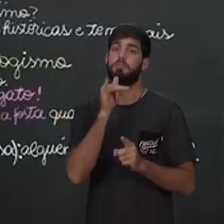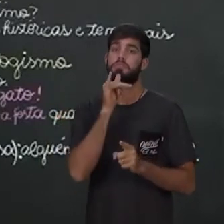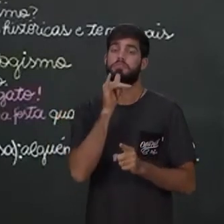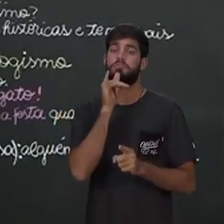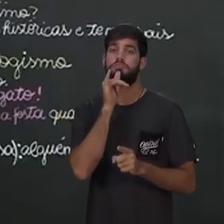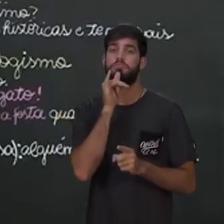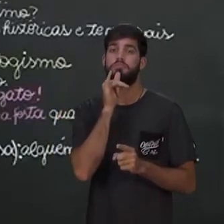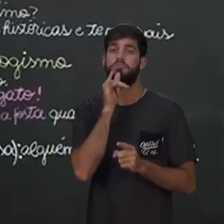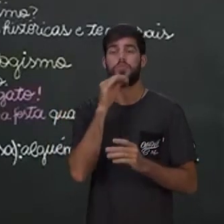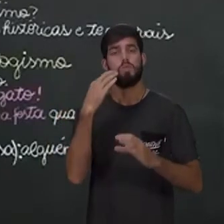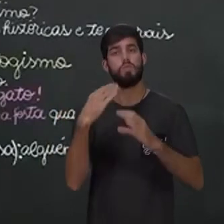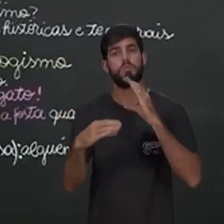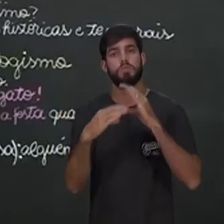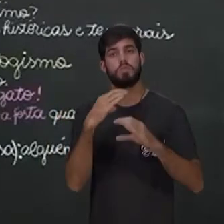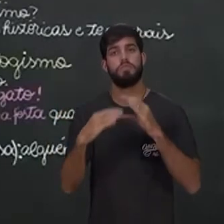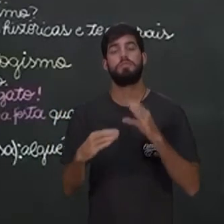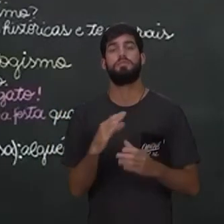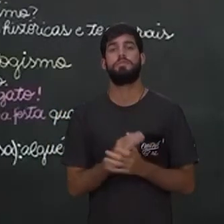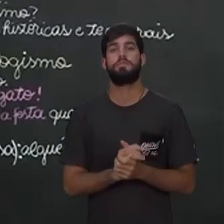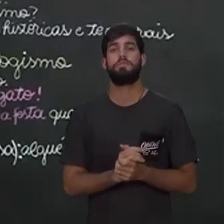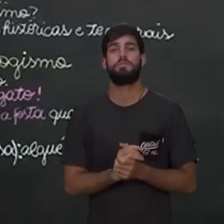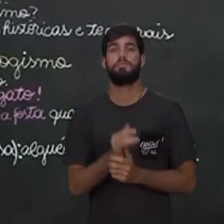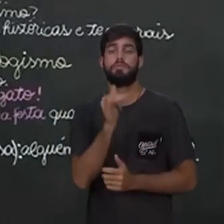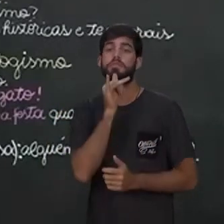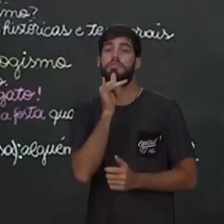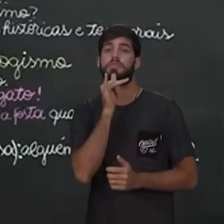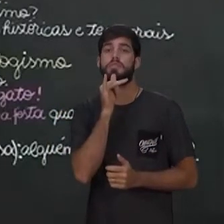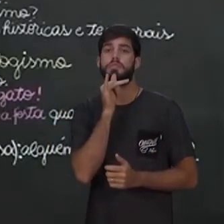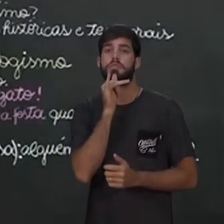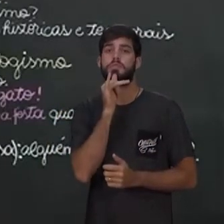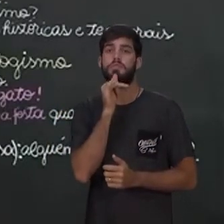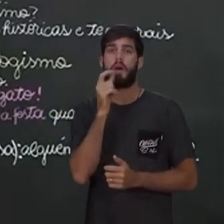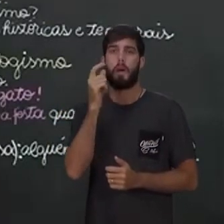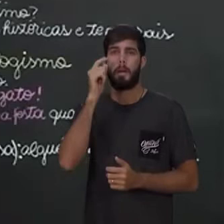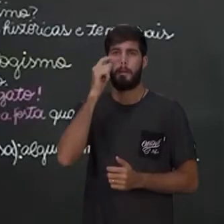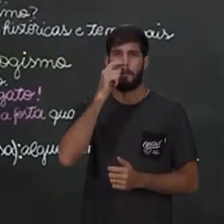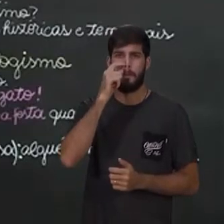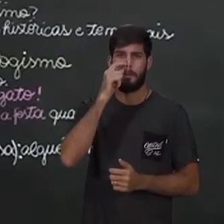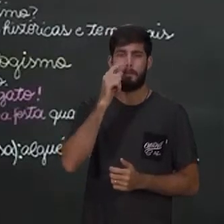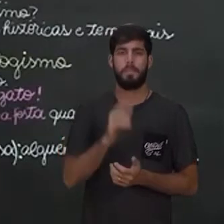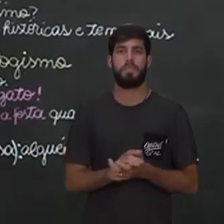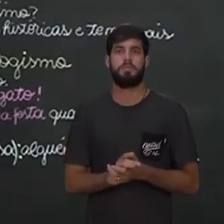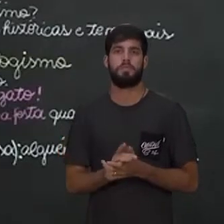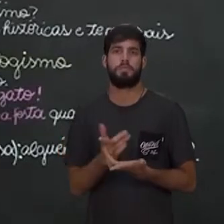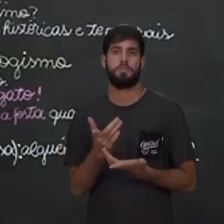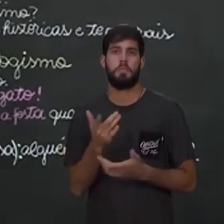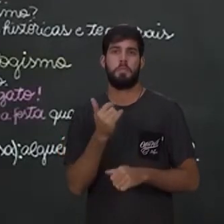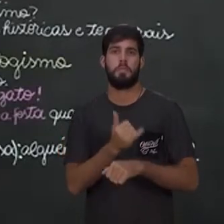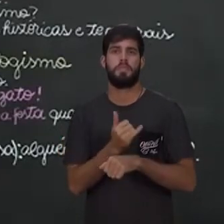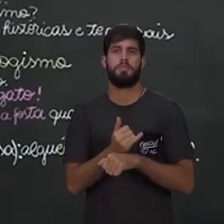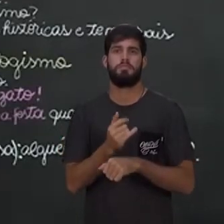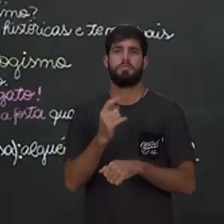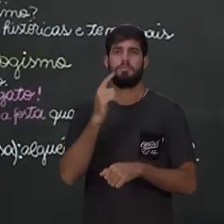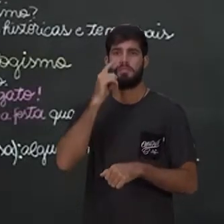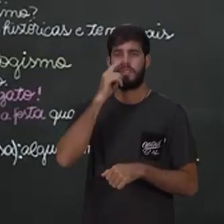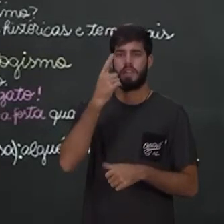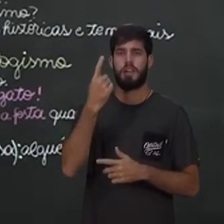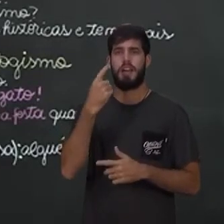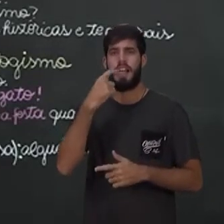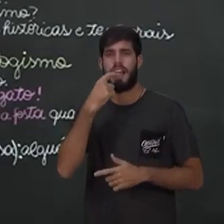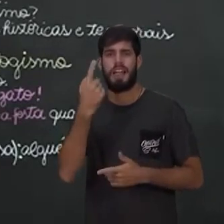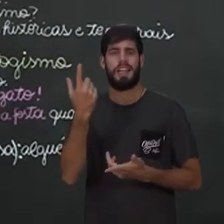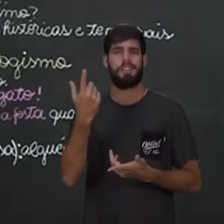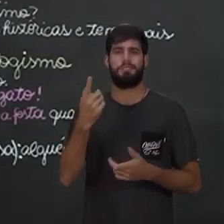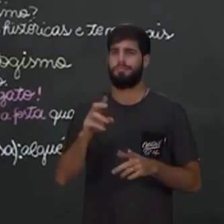de comunicação. Por exemplo, a gente sabe que o piercing é um processo de inserção de um metal no corpo, ou o próprio metal, né, que vem do verbo